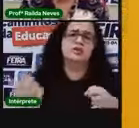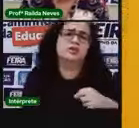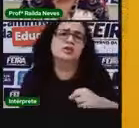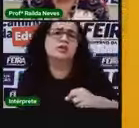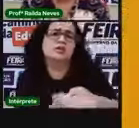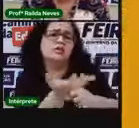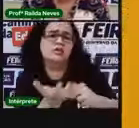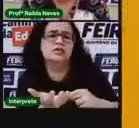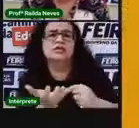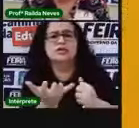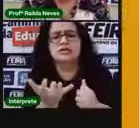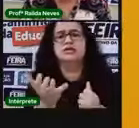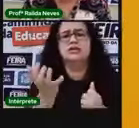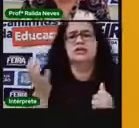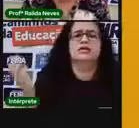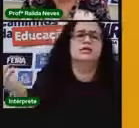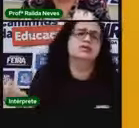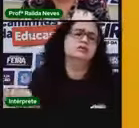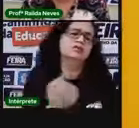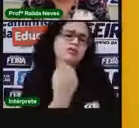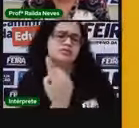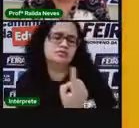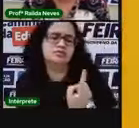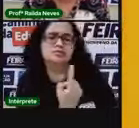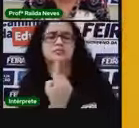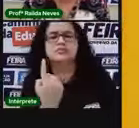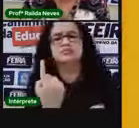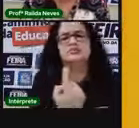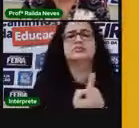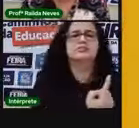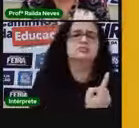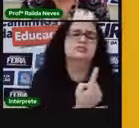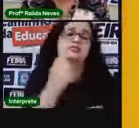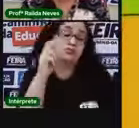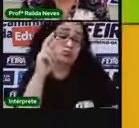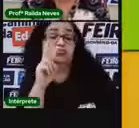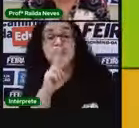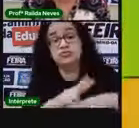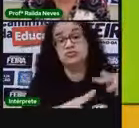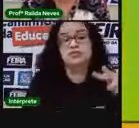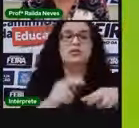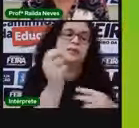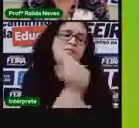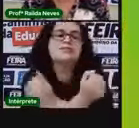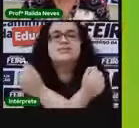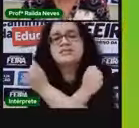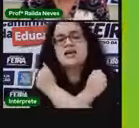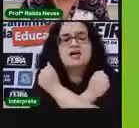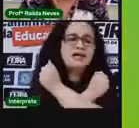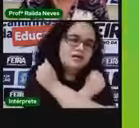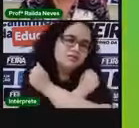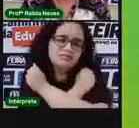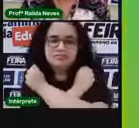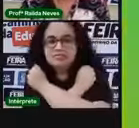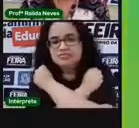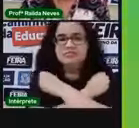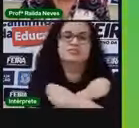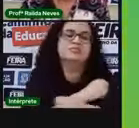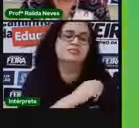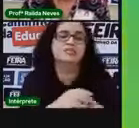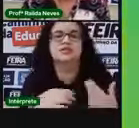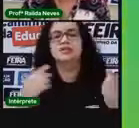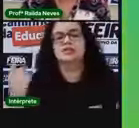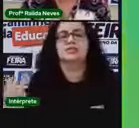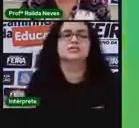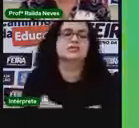lá, e assim eu me sinto só. Sanjo na rede pra gente se abraçar. Eu